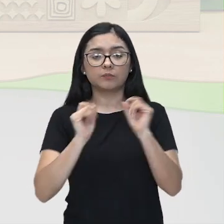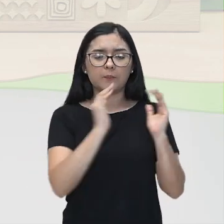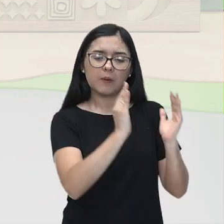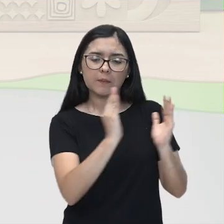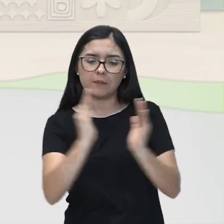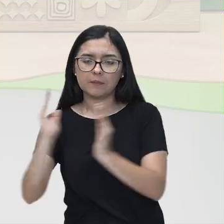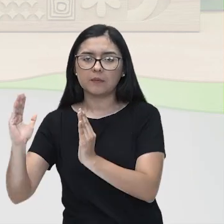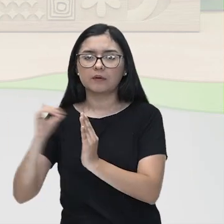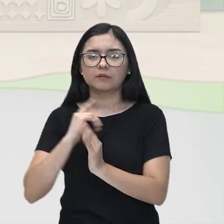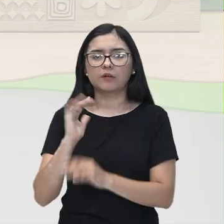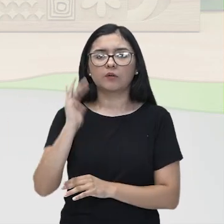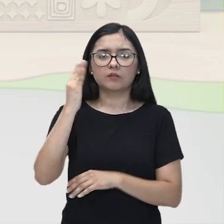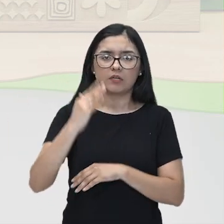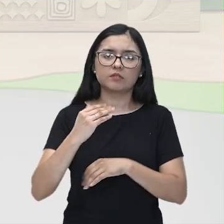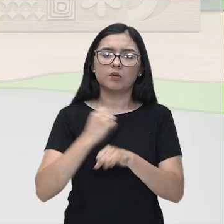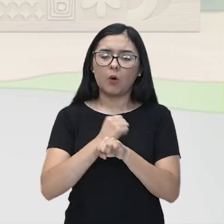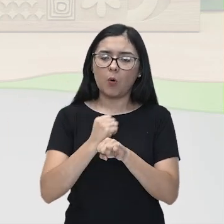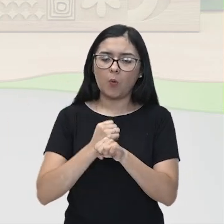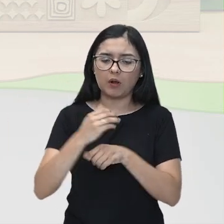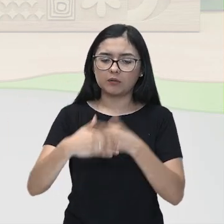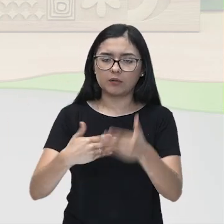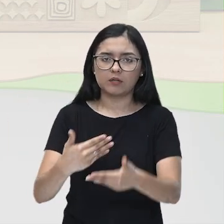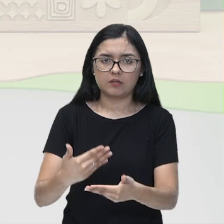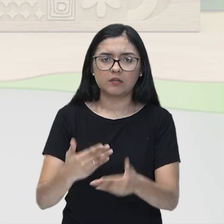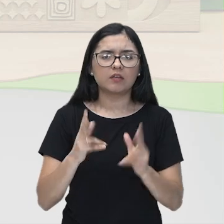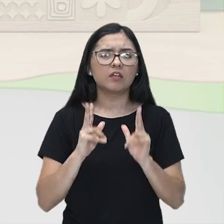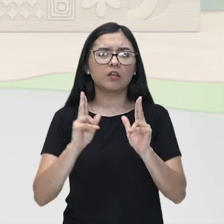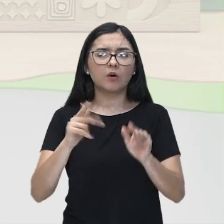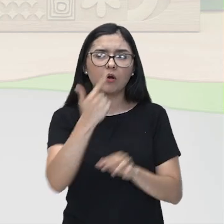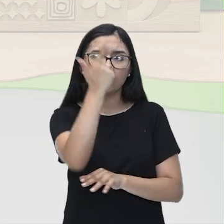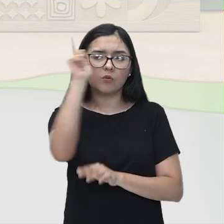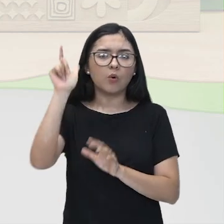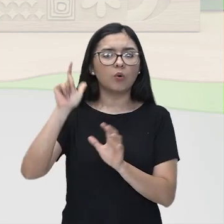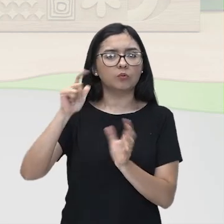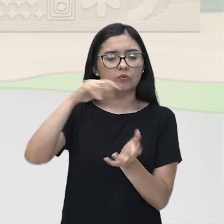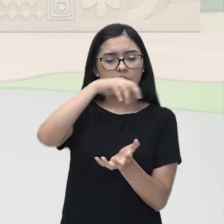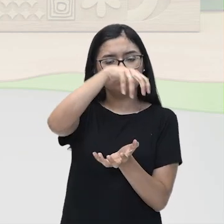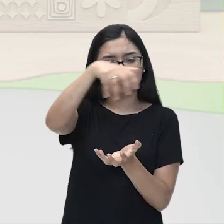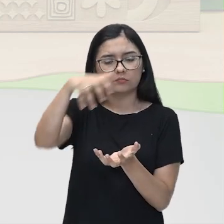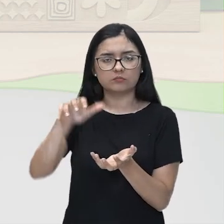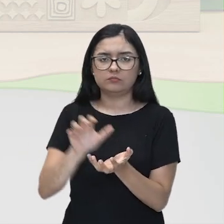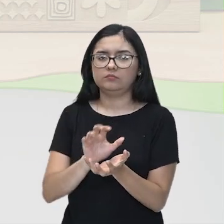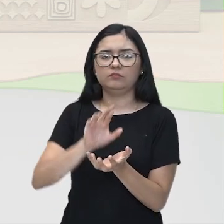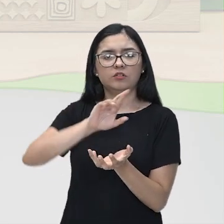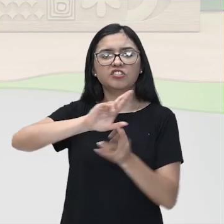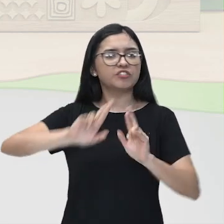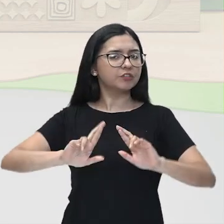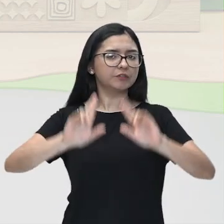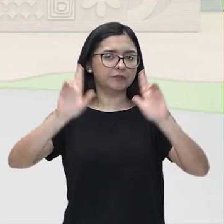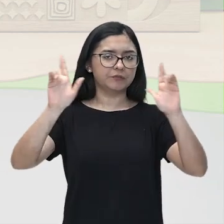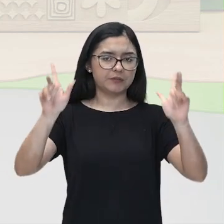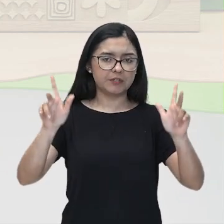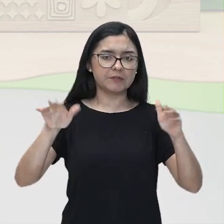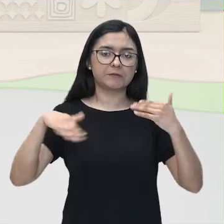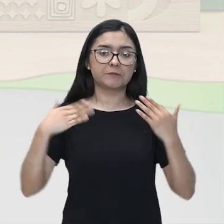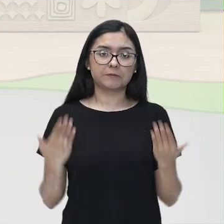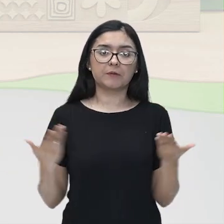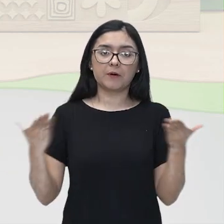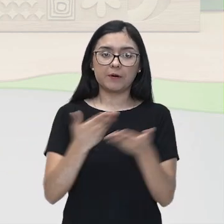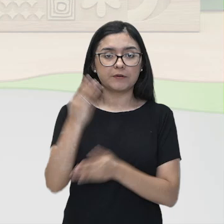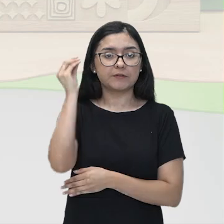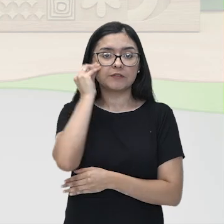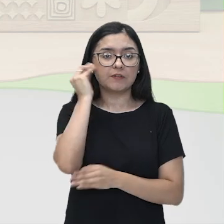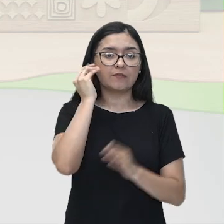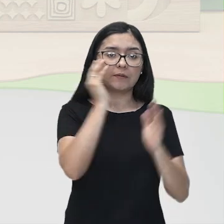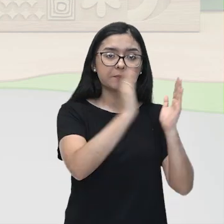ocorrem ao longo do ano de maneira igual nos dois hemisférios, certo? Então, vamos ver as